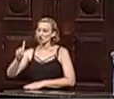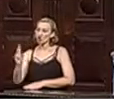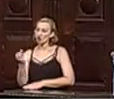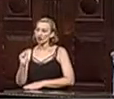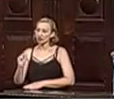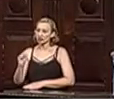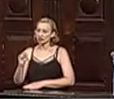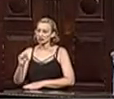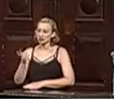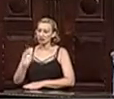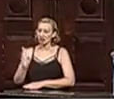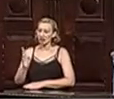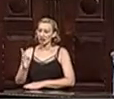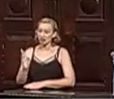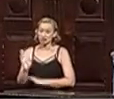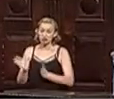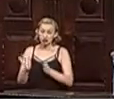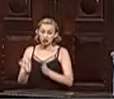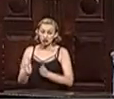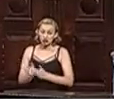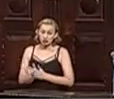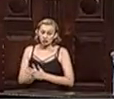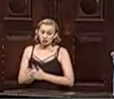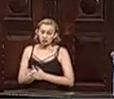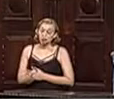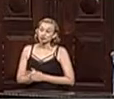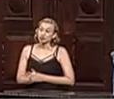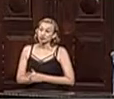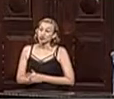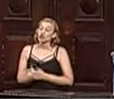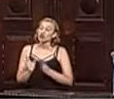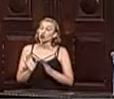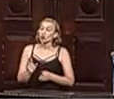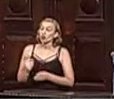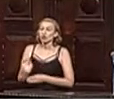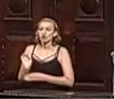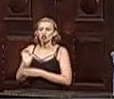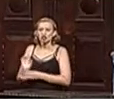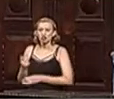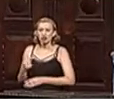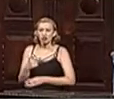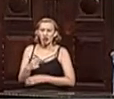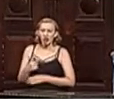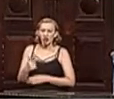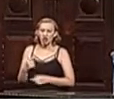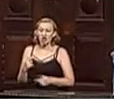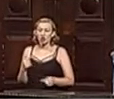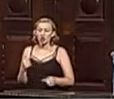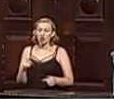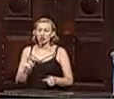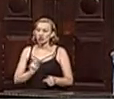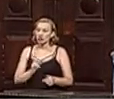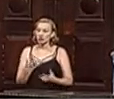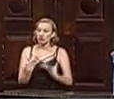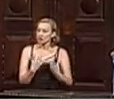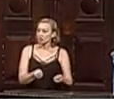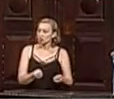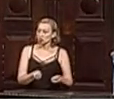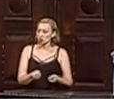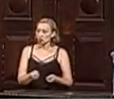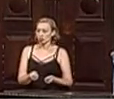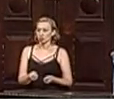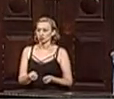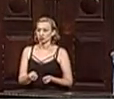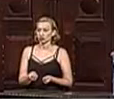bem que o Tribunal de Contas do Estado se voltou contra essa famigerada licitação e que o povo da cidade do Rio de